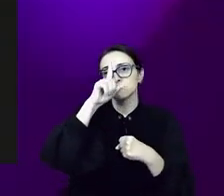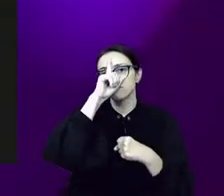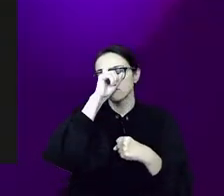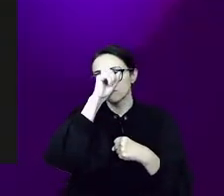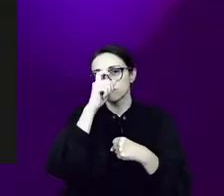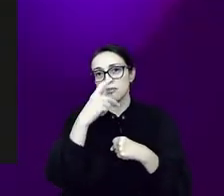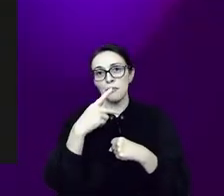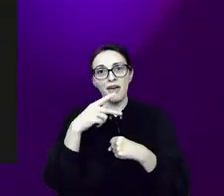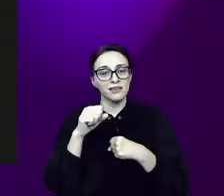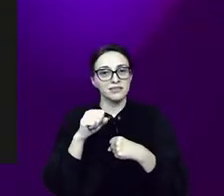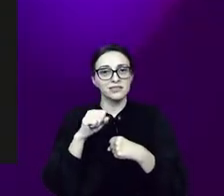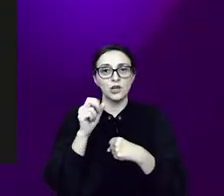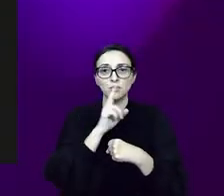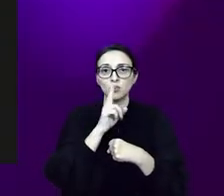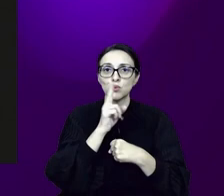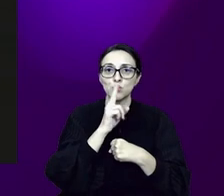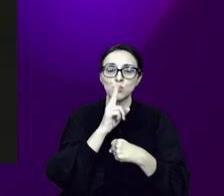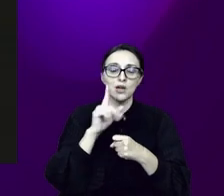né? Levado